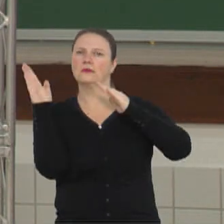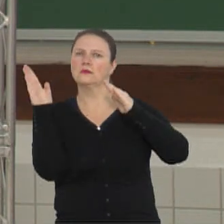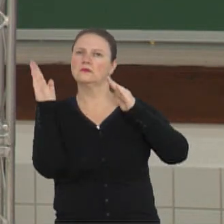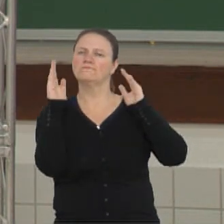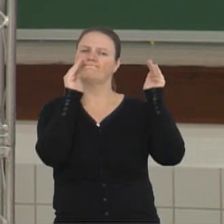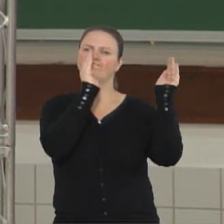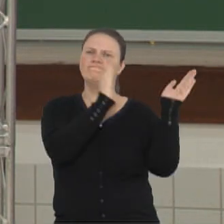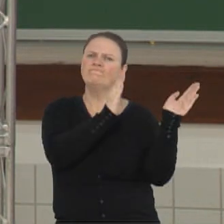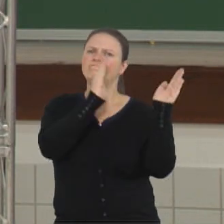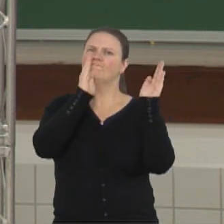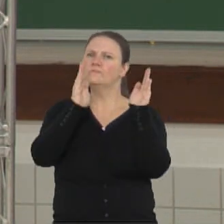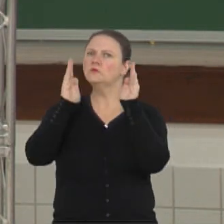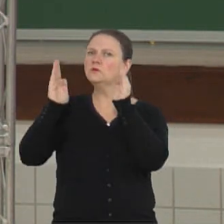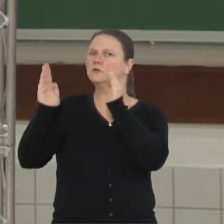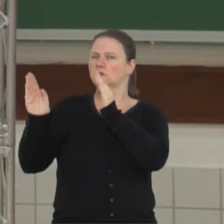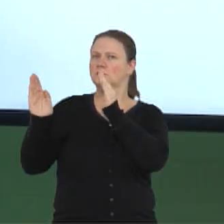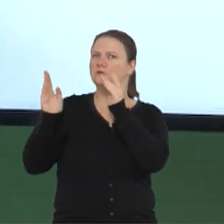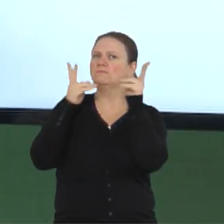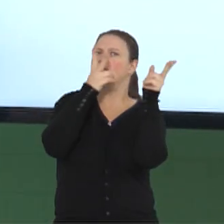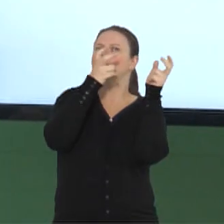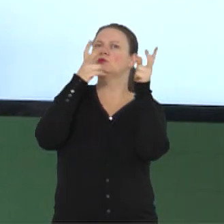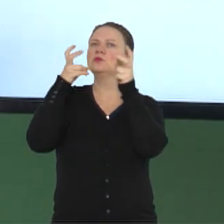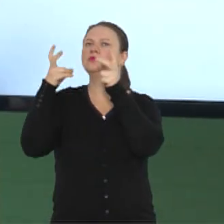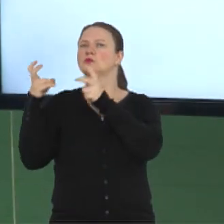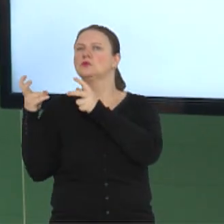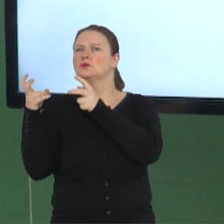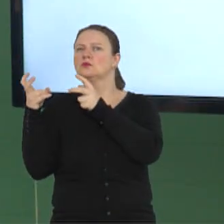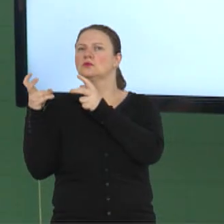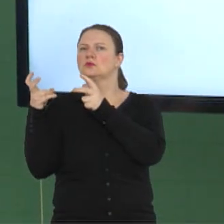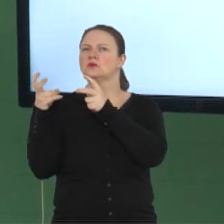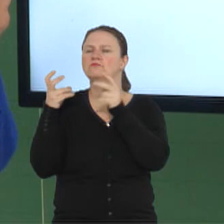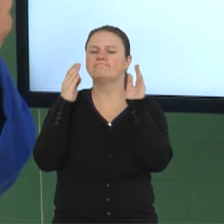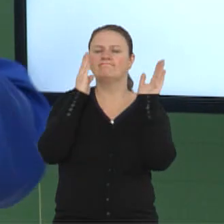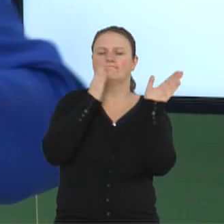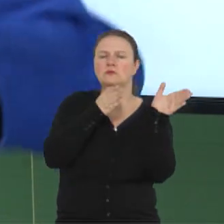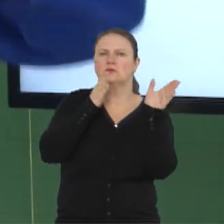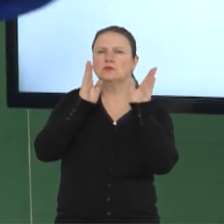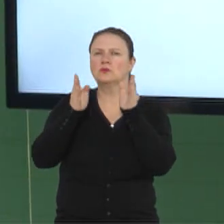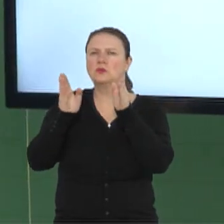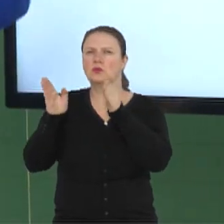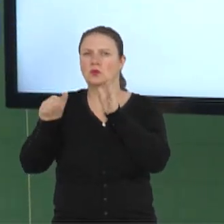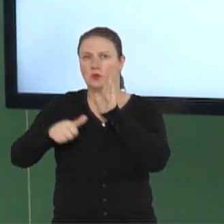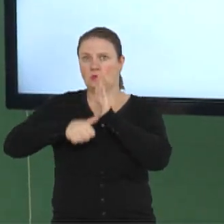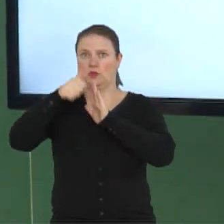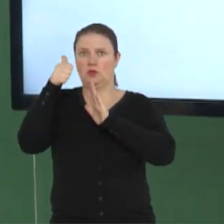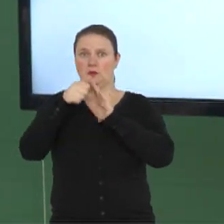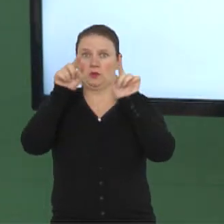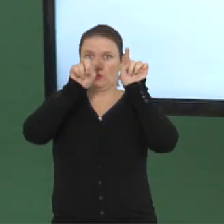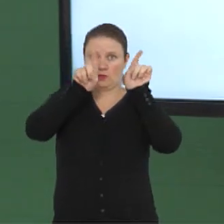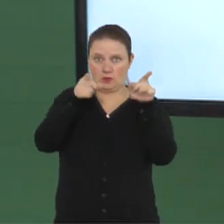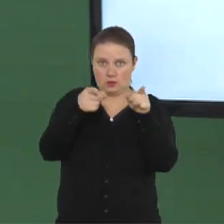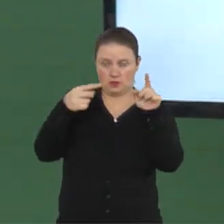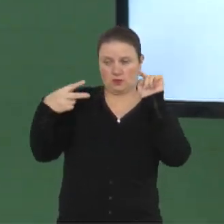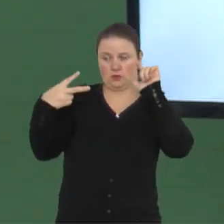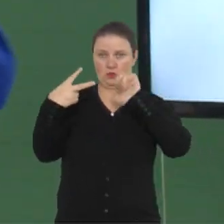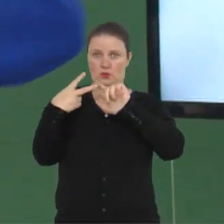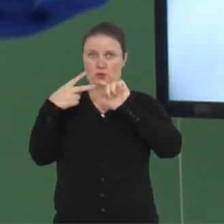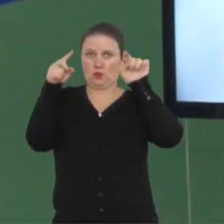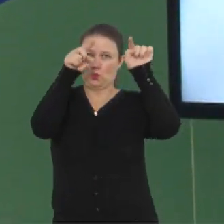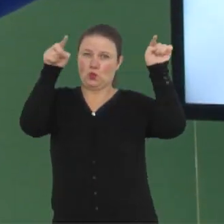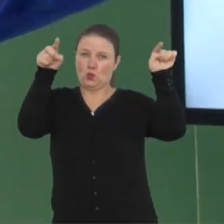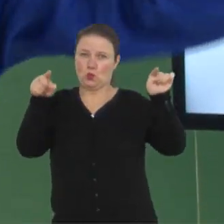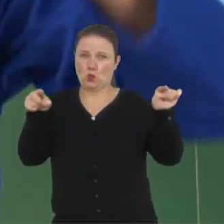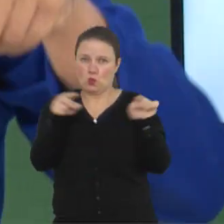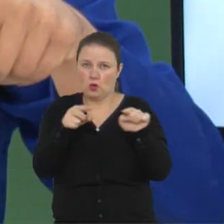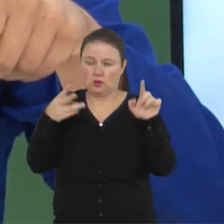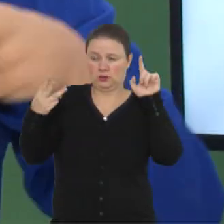passos, observando a resolução passo a passo. Primeiro parênteses, depois o colchetes,